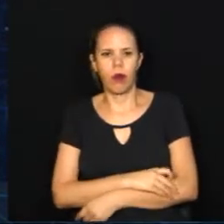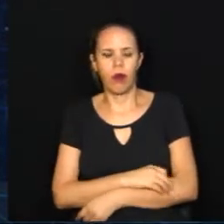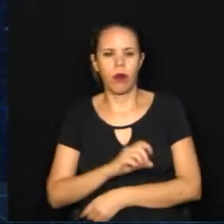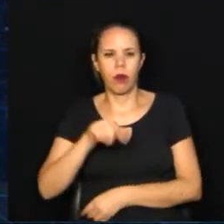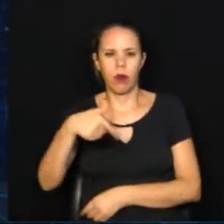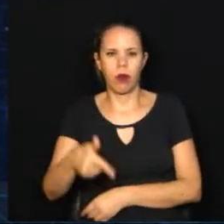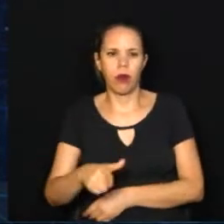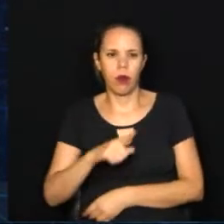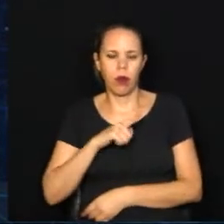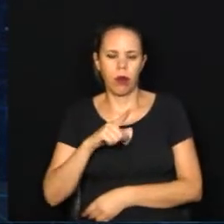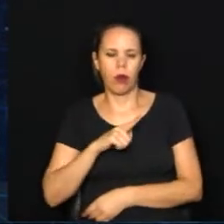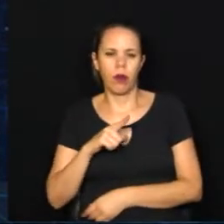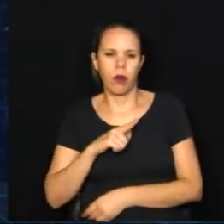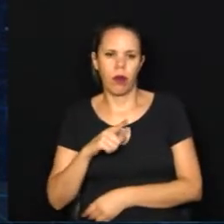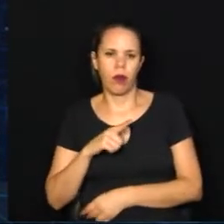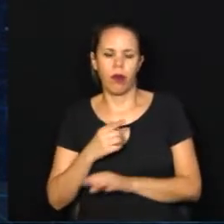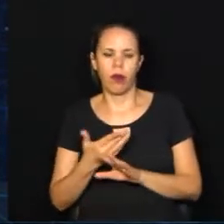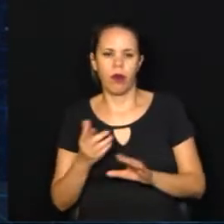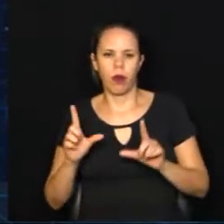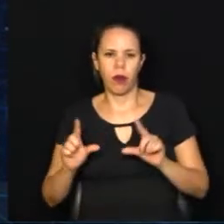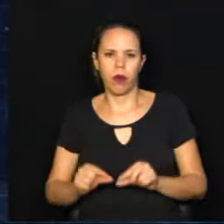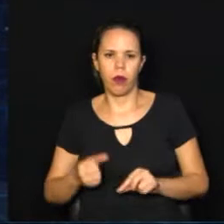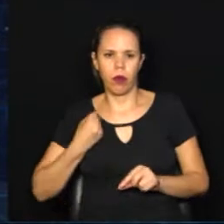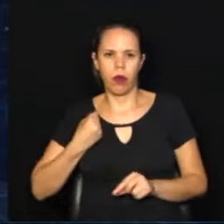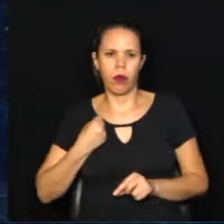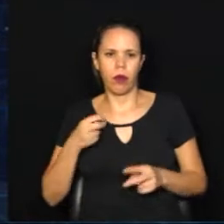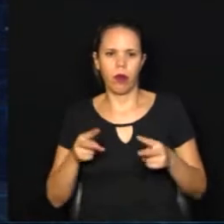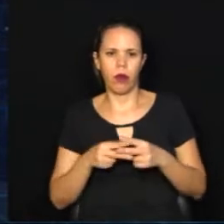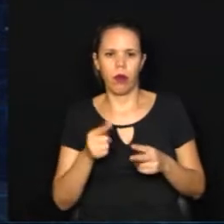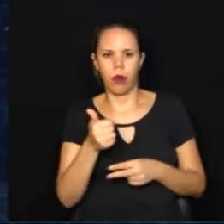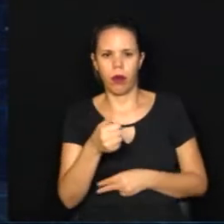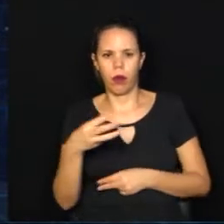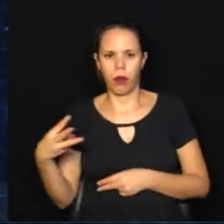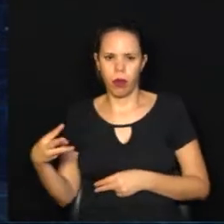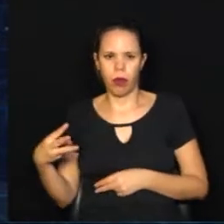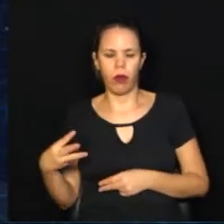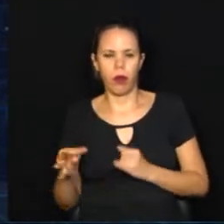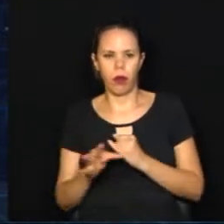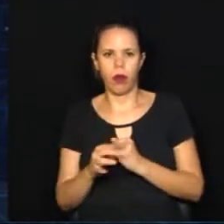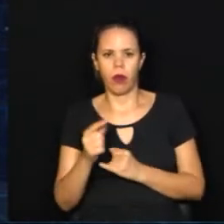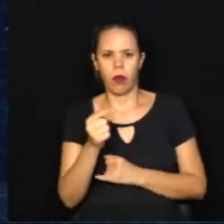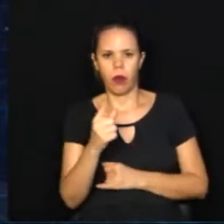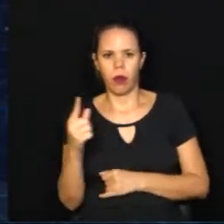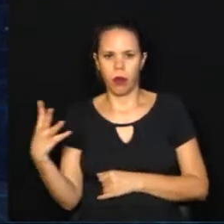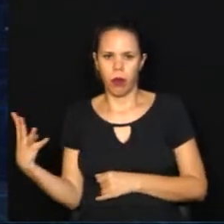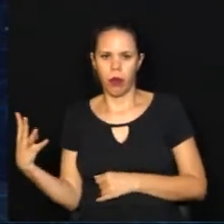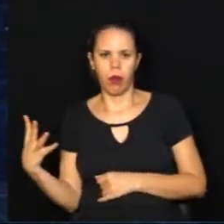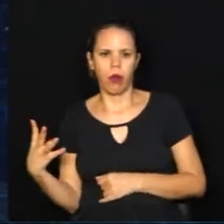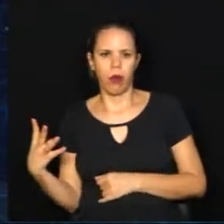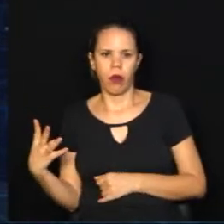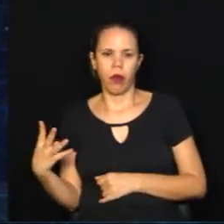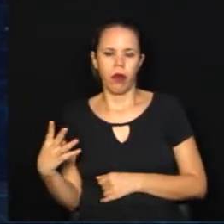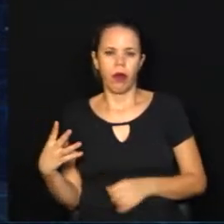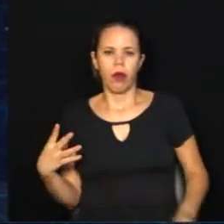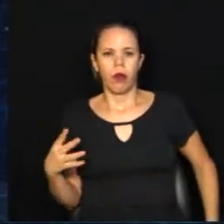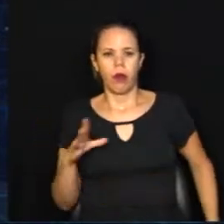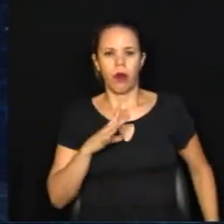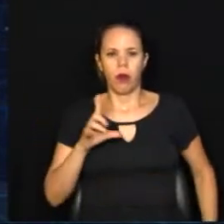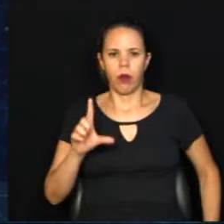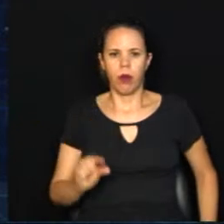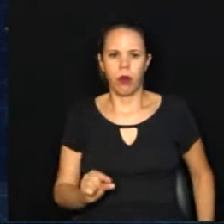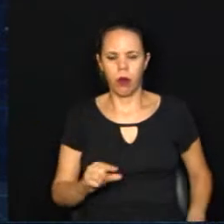Depois a gente tem um pouco distante até desse número, Paulínia com 133, Itatiba 114 e cidades com menos